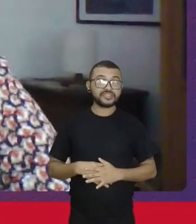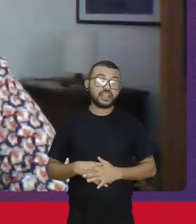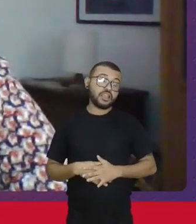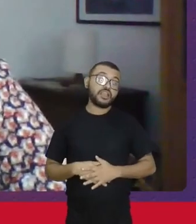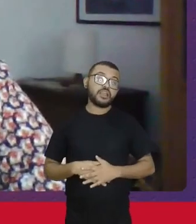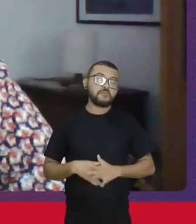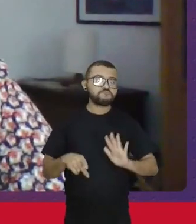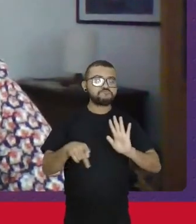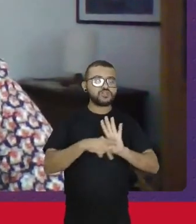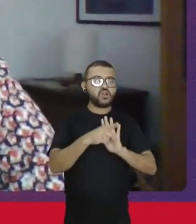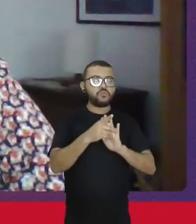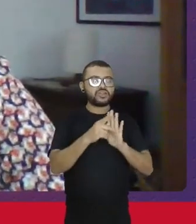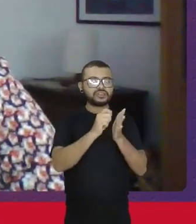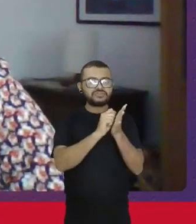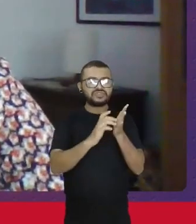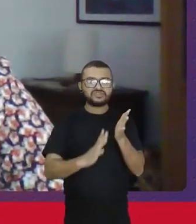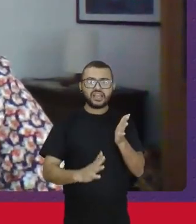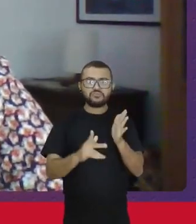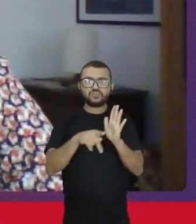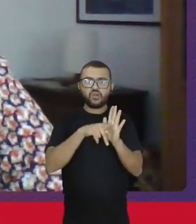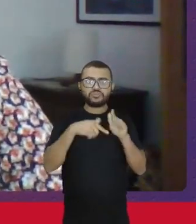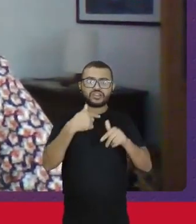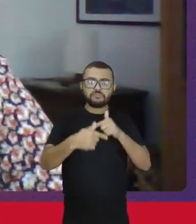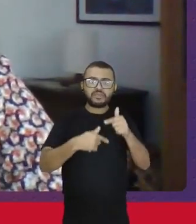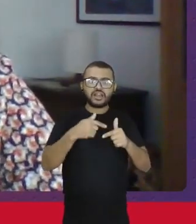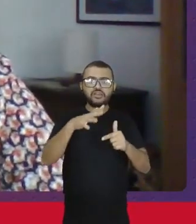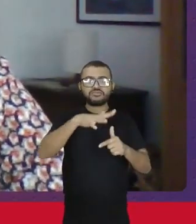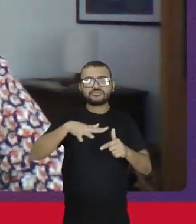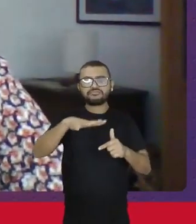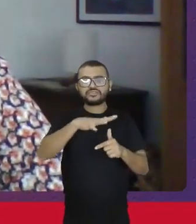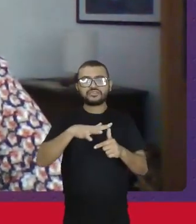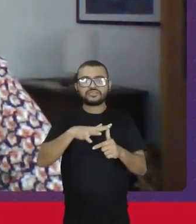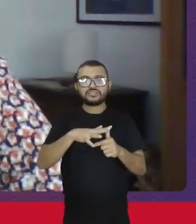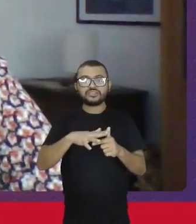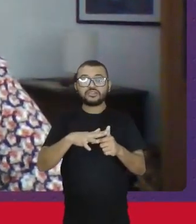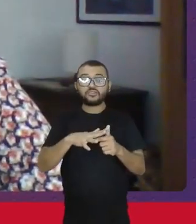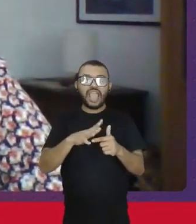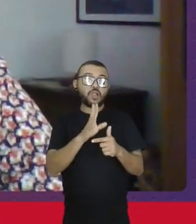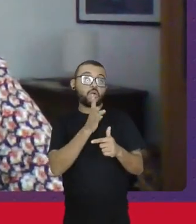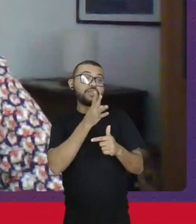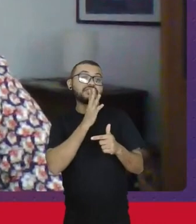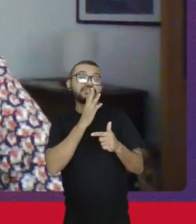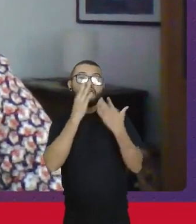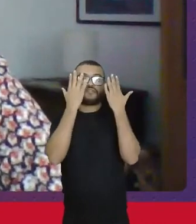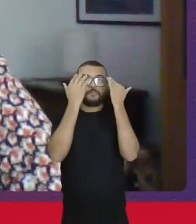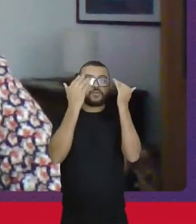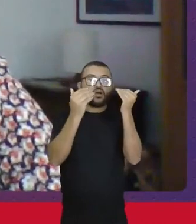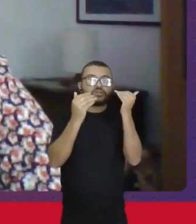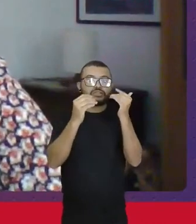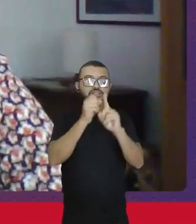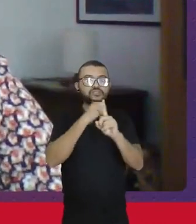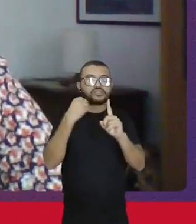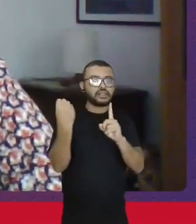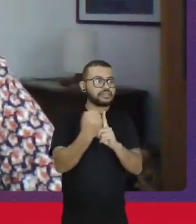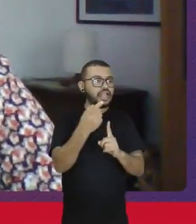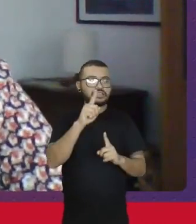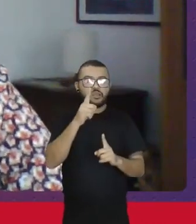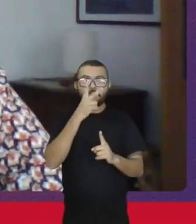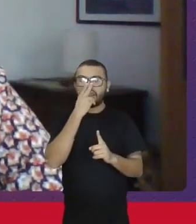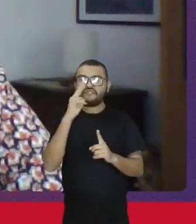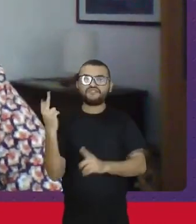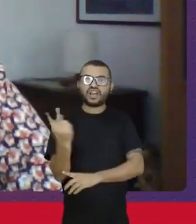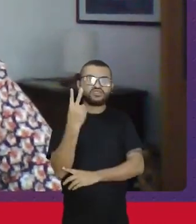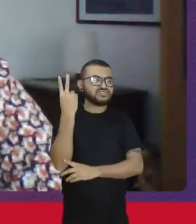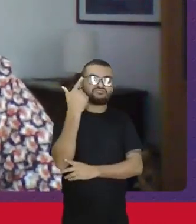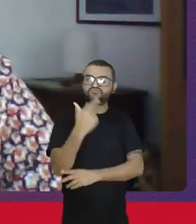essas atividades, elas não recebem reconhecimento social, elas não são